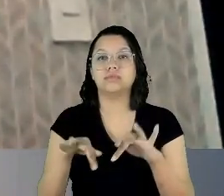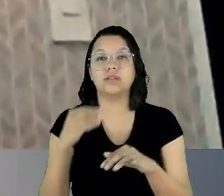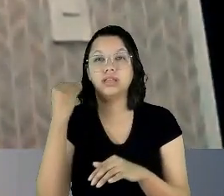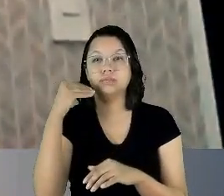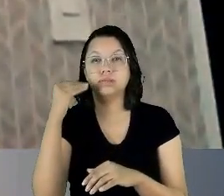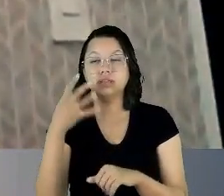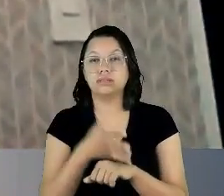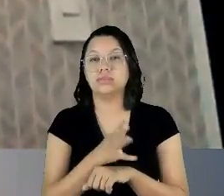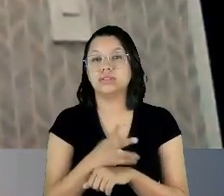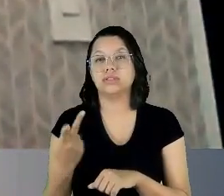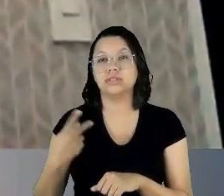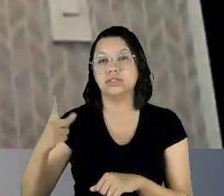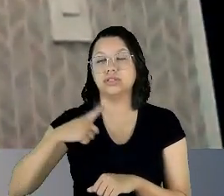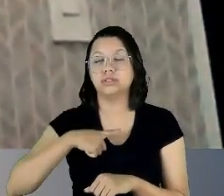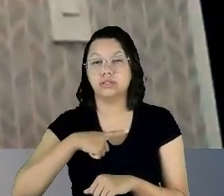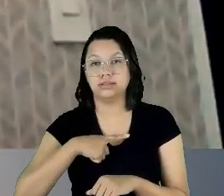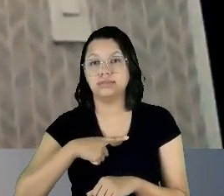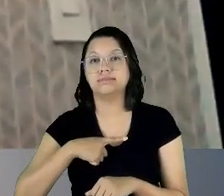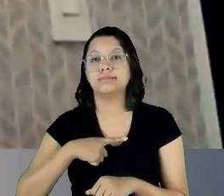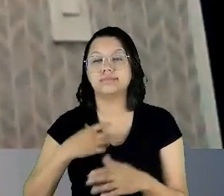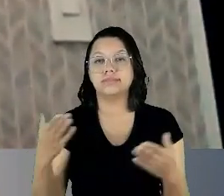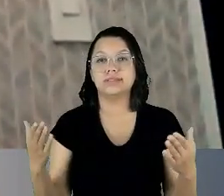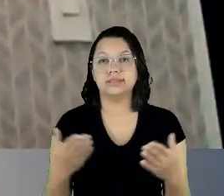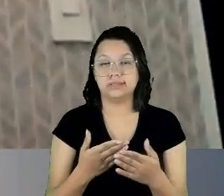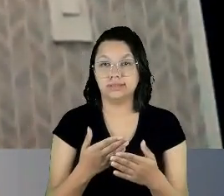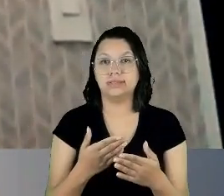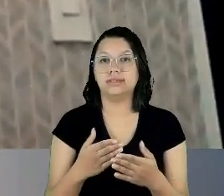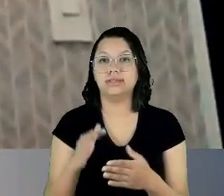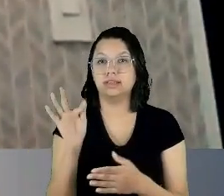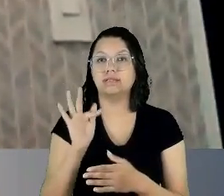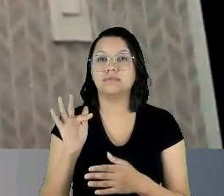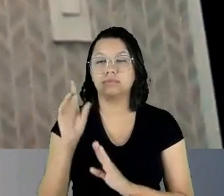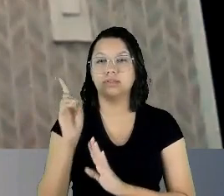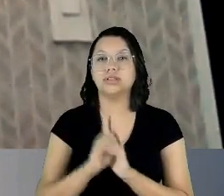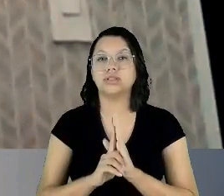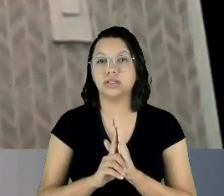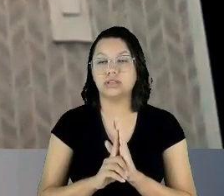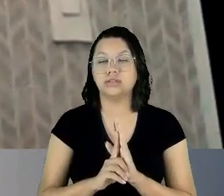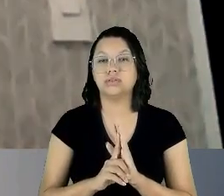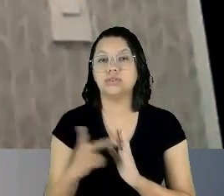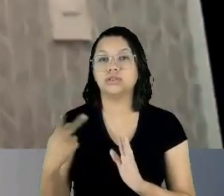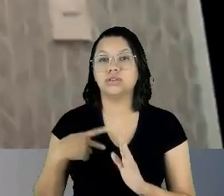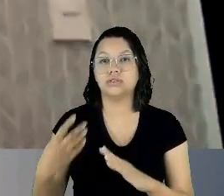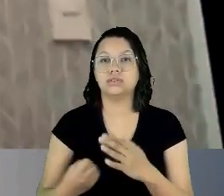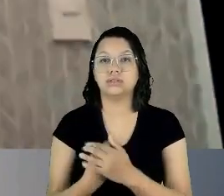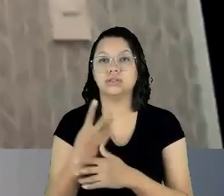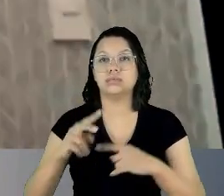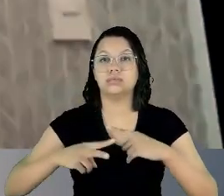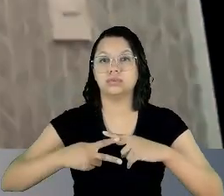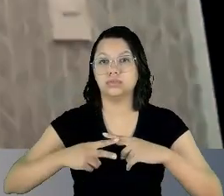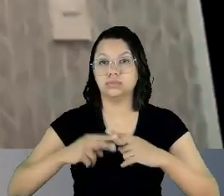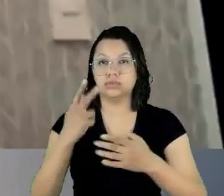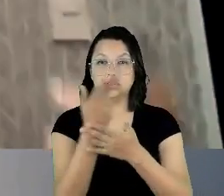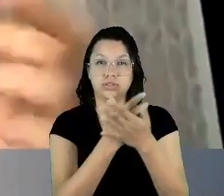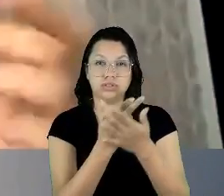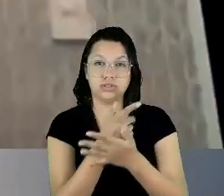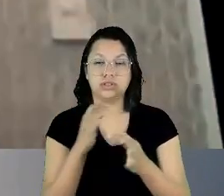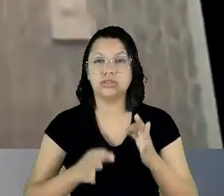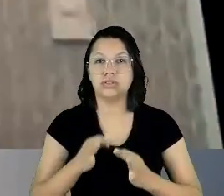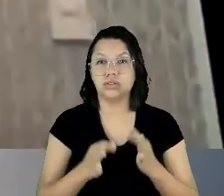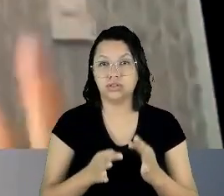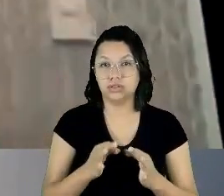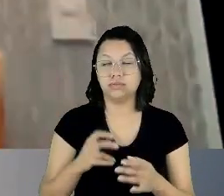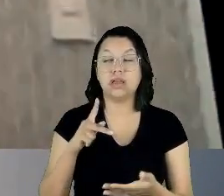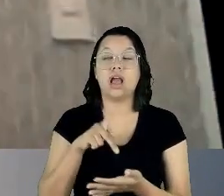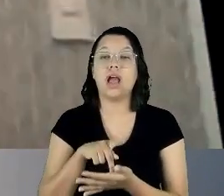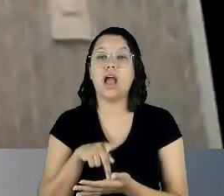a experiência prática que a gente tem tido aqui na São Francisco, né, na Faculdade de Direito, no qual nós fundamos o Laboratório de Design Jurídico, que